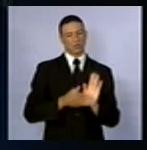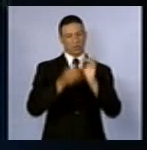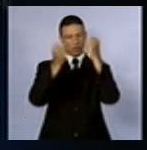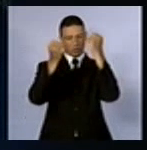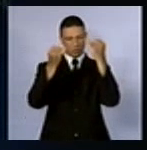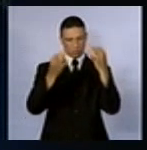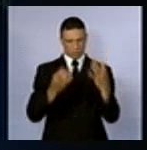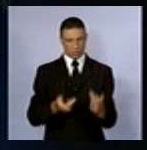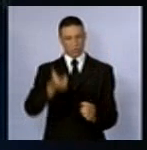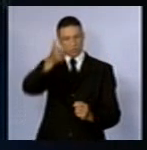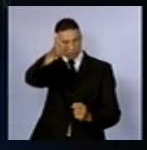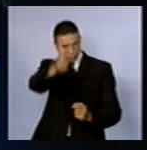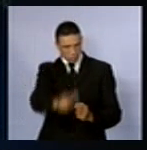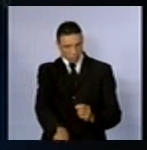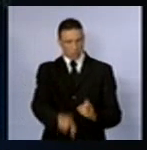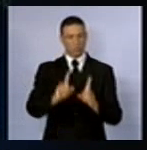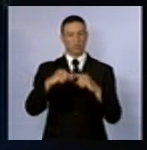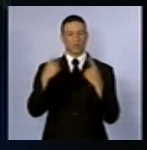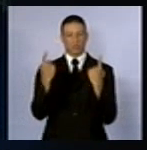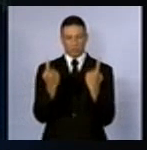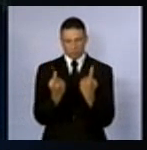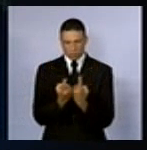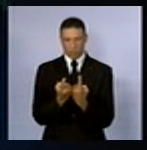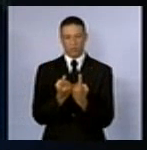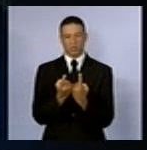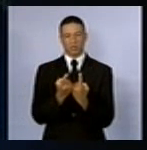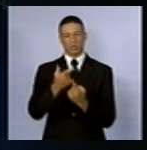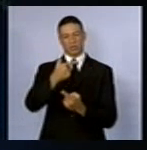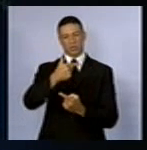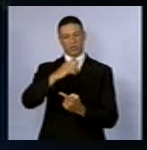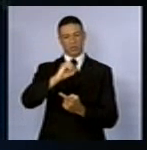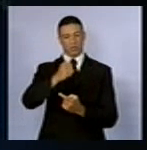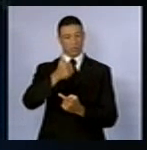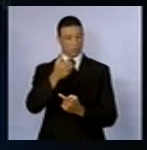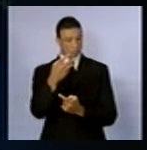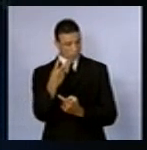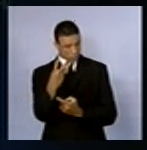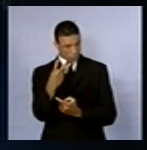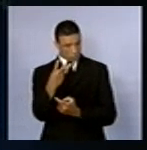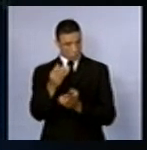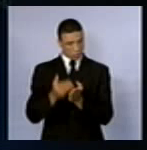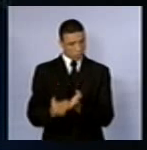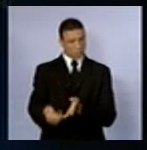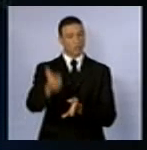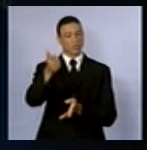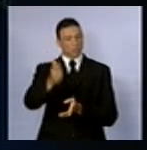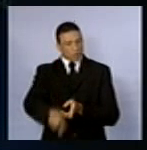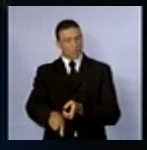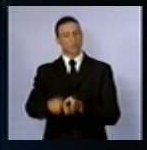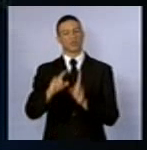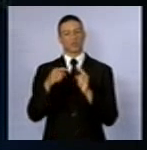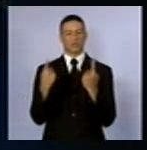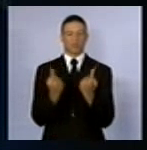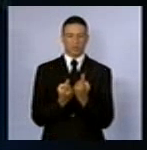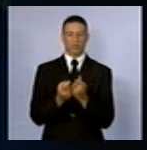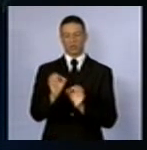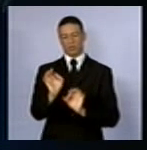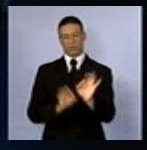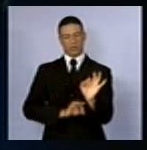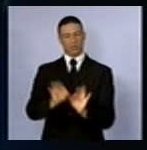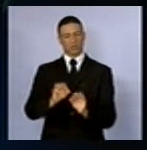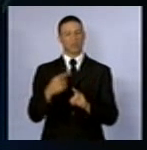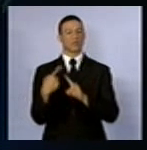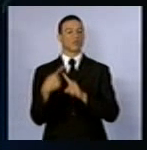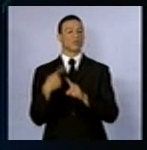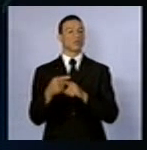submetida novamente à audiência pública no no ano de 2013 uma vez que os limites do eirp